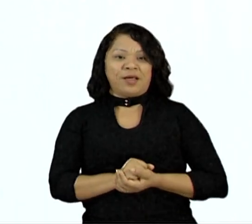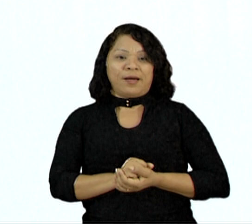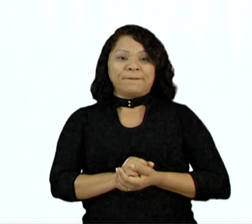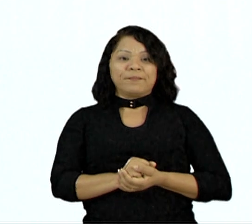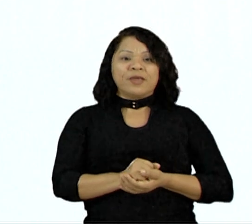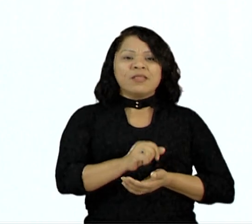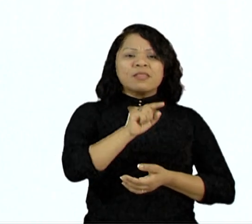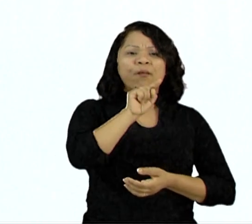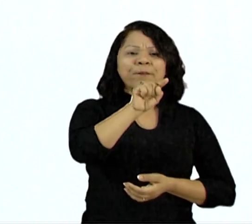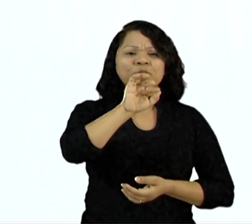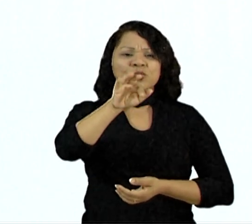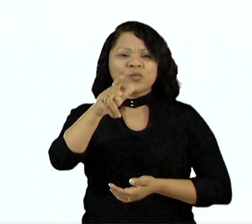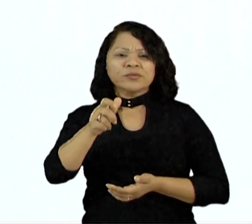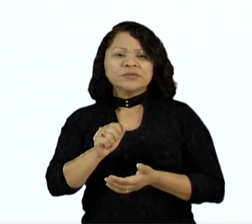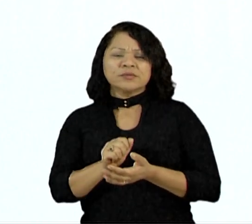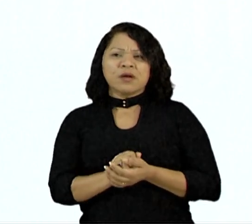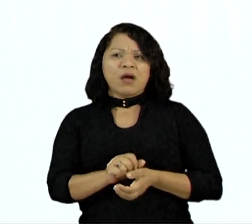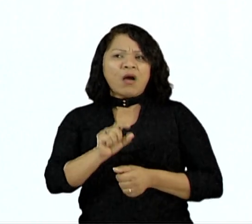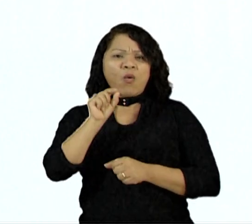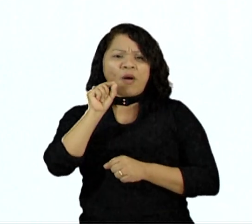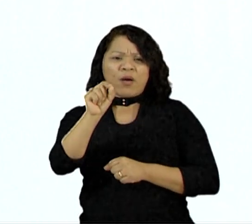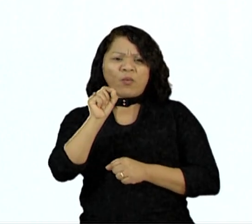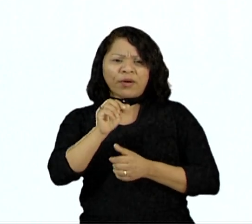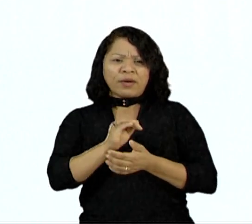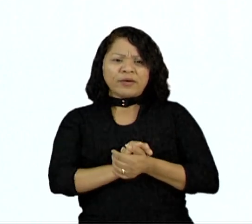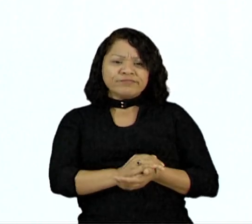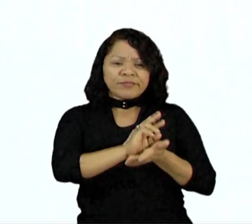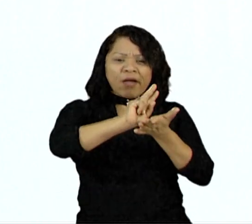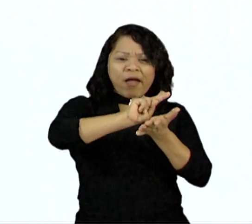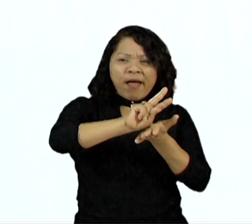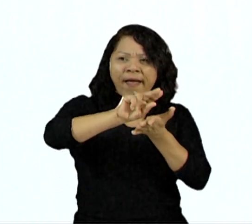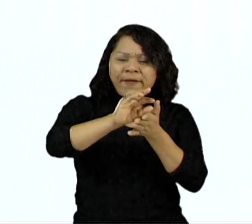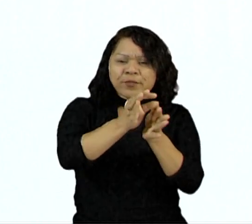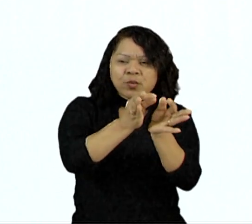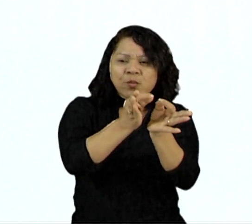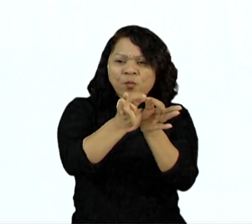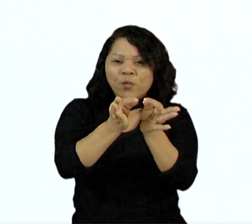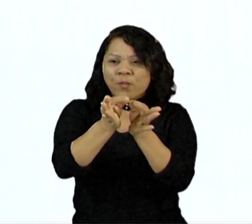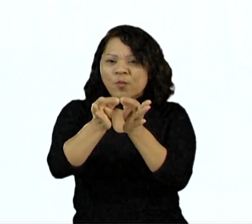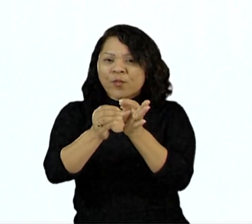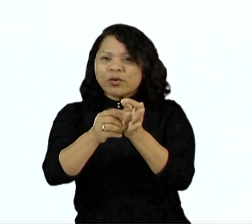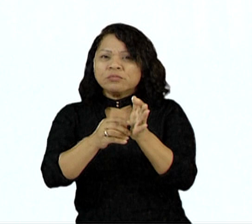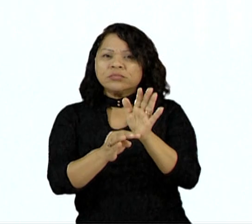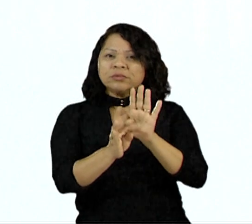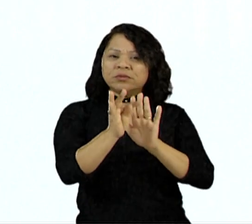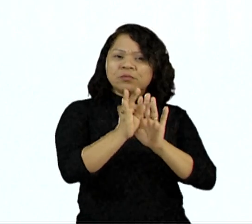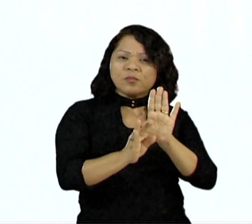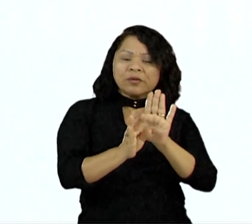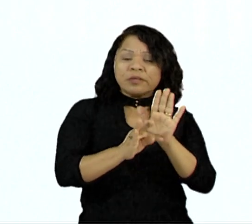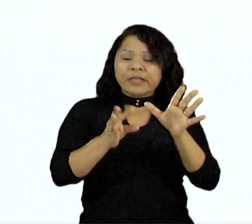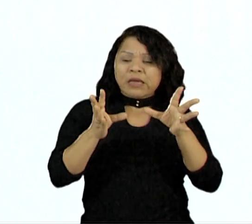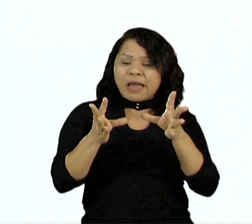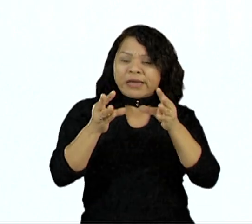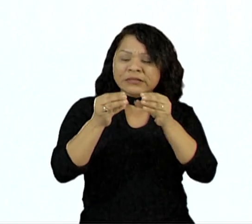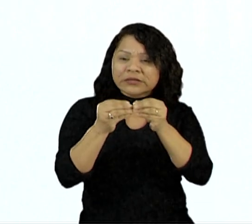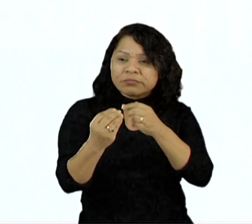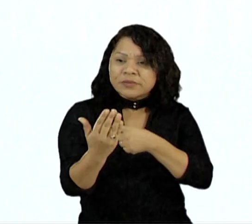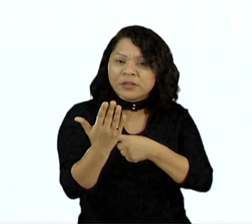é um ramo ou recurso da ortografia gráfica que tem por finalidade assinalar